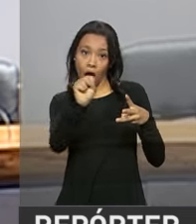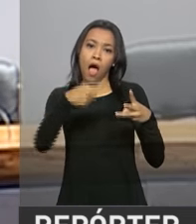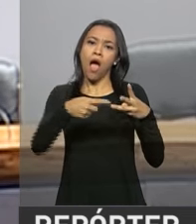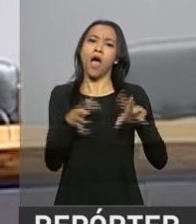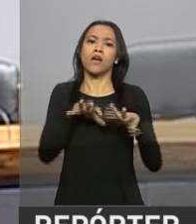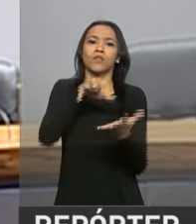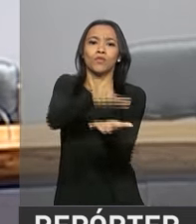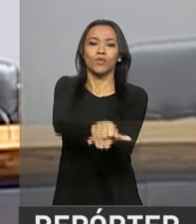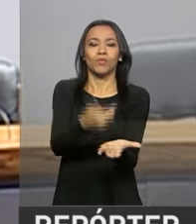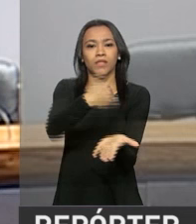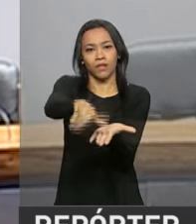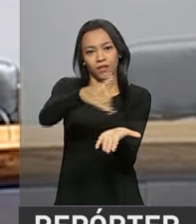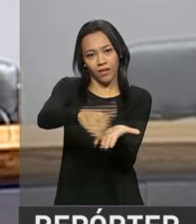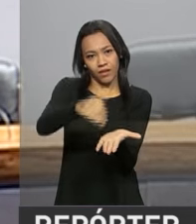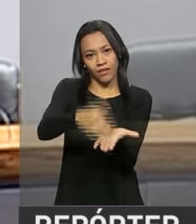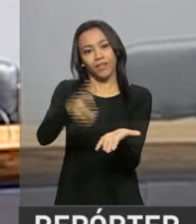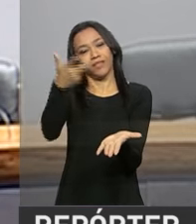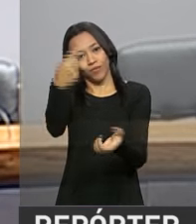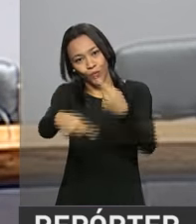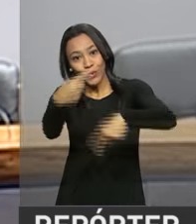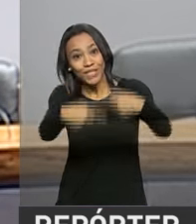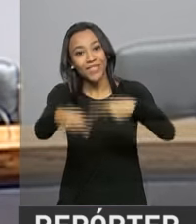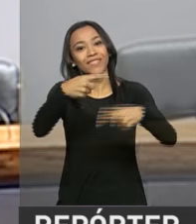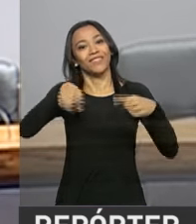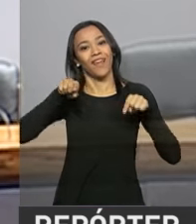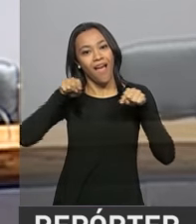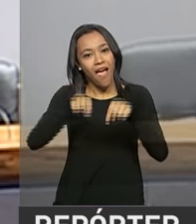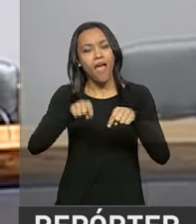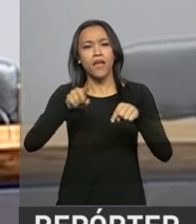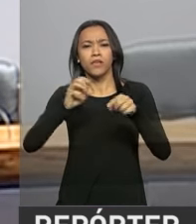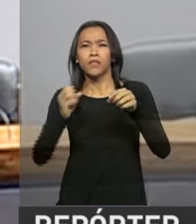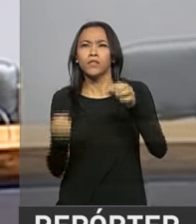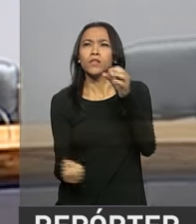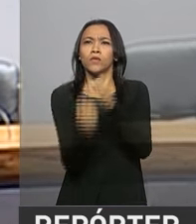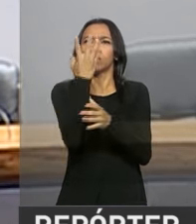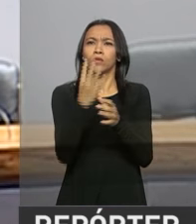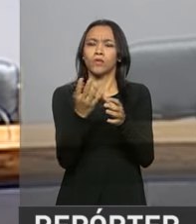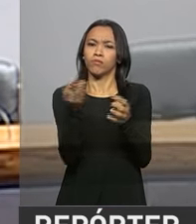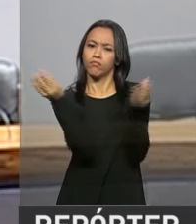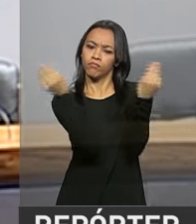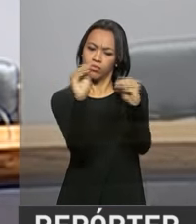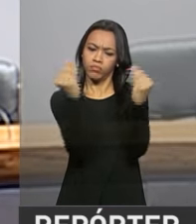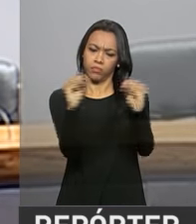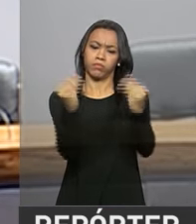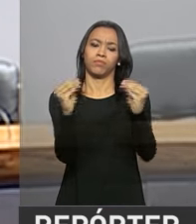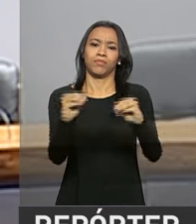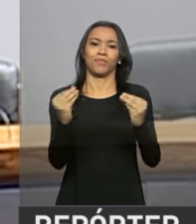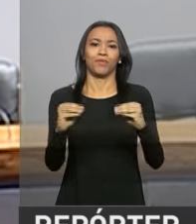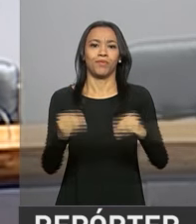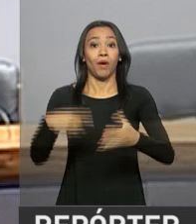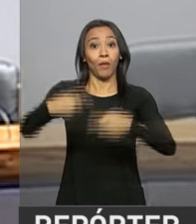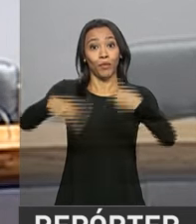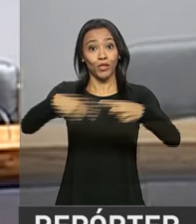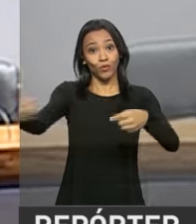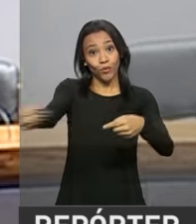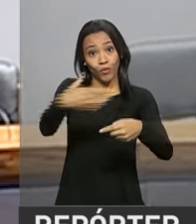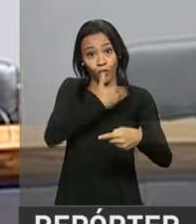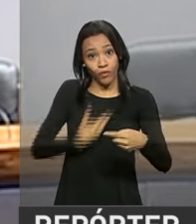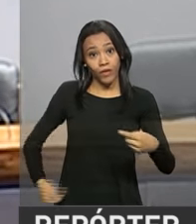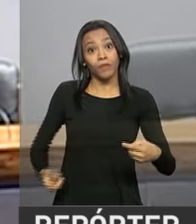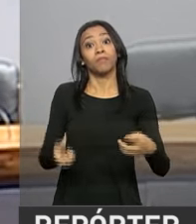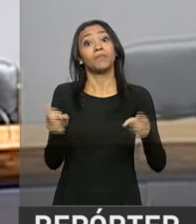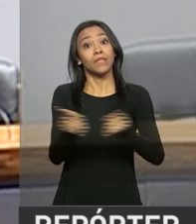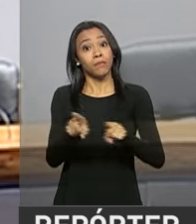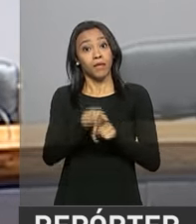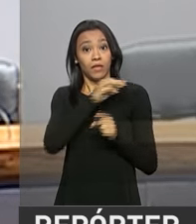Política Econômica aqui do Ministério, vai ser o responsável aí por formular as principais políticas econômicas do novo governo. E Henrique Meirelles